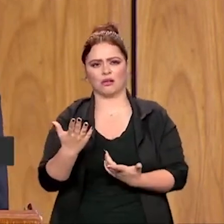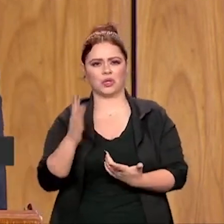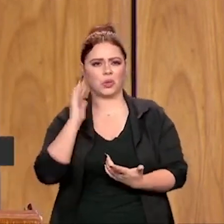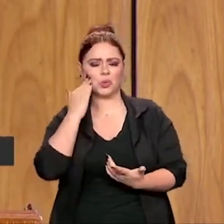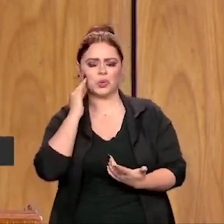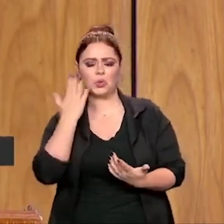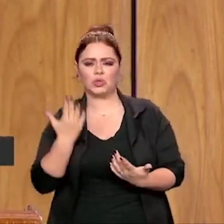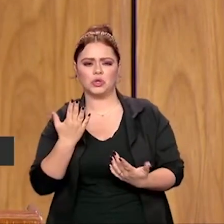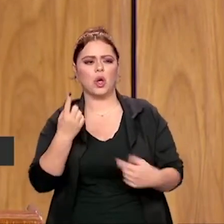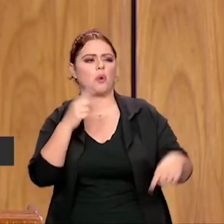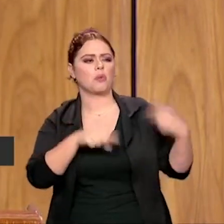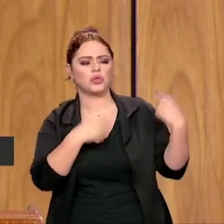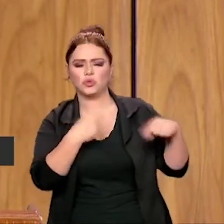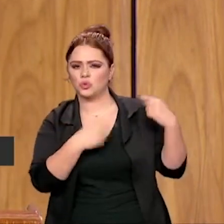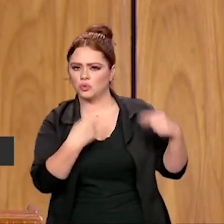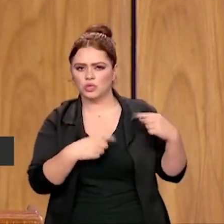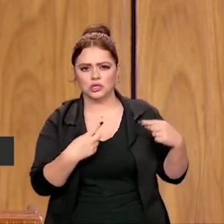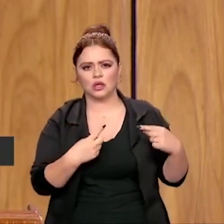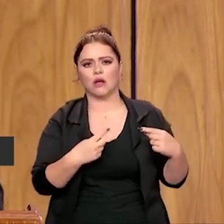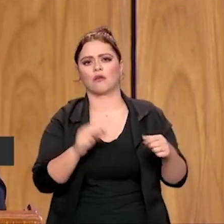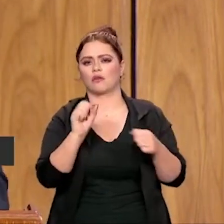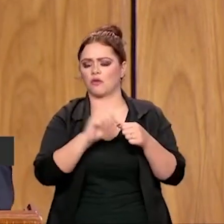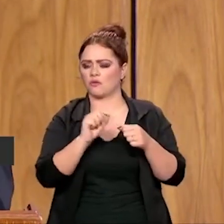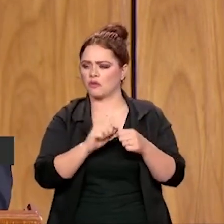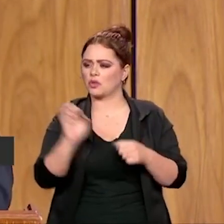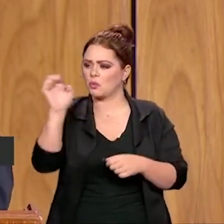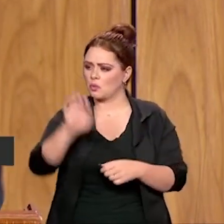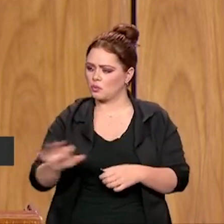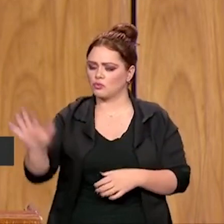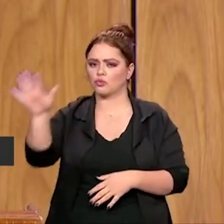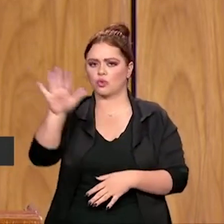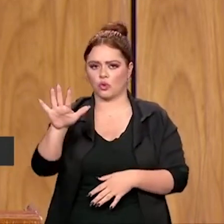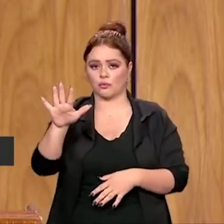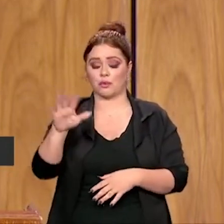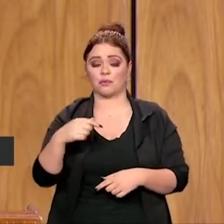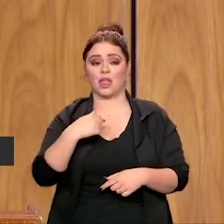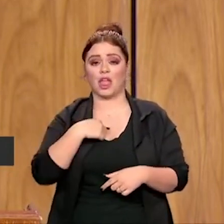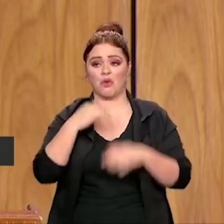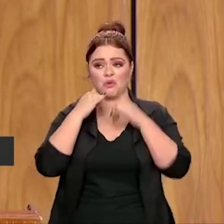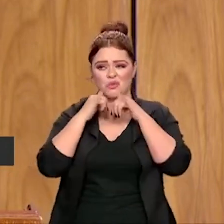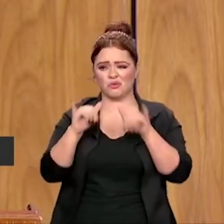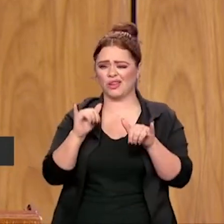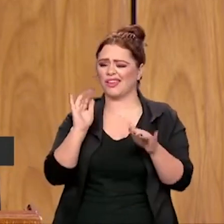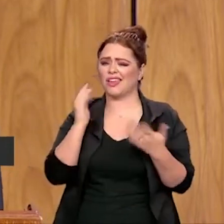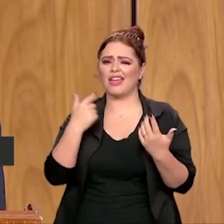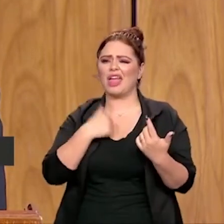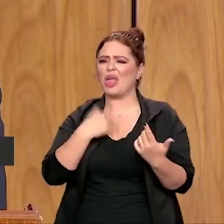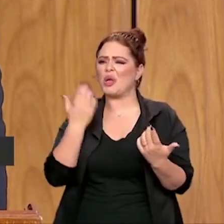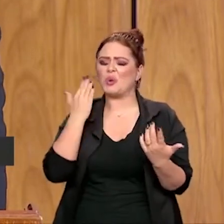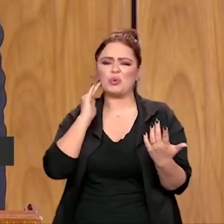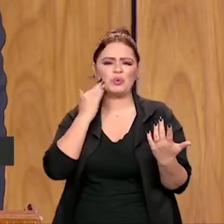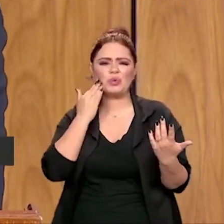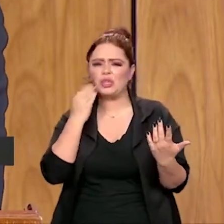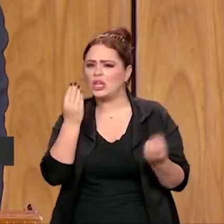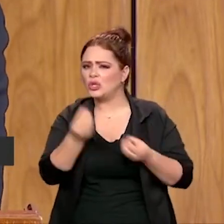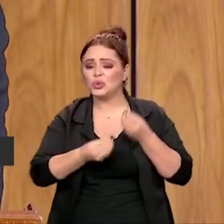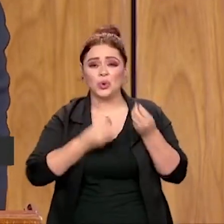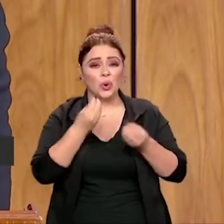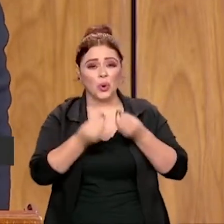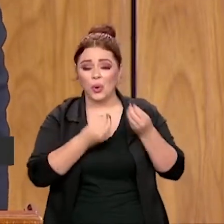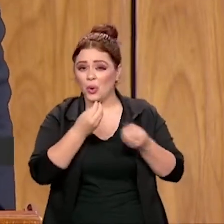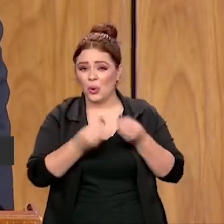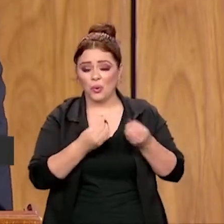os meus companheiros europeus eu dizia que eu não compreendia como é que